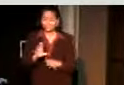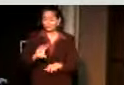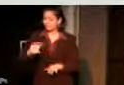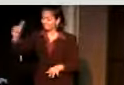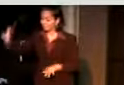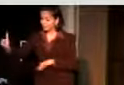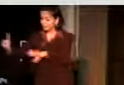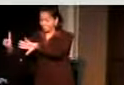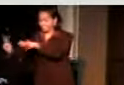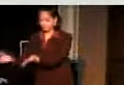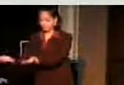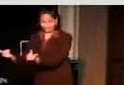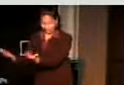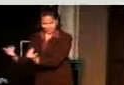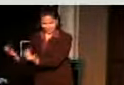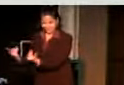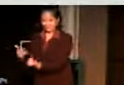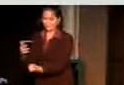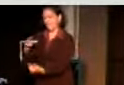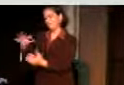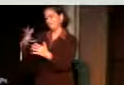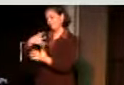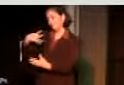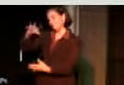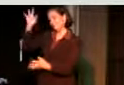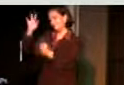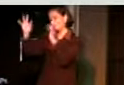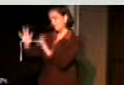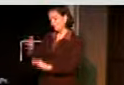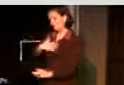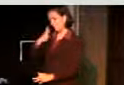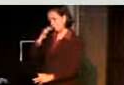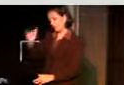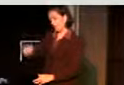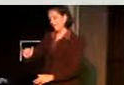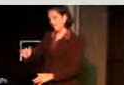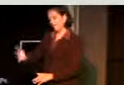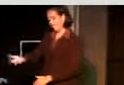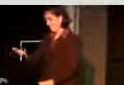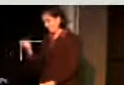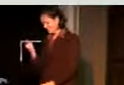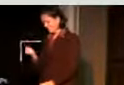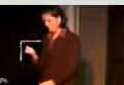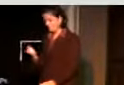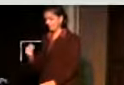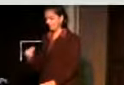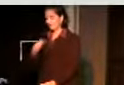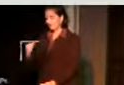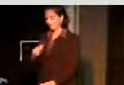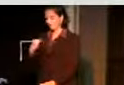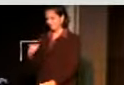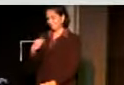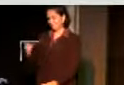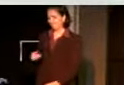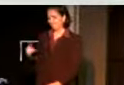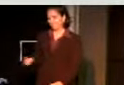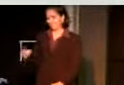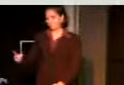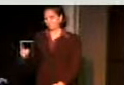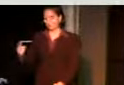direita vinde Benditos de meu pai e o verso 26 para a vida eterna